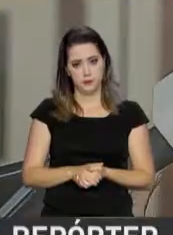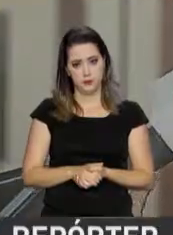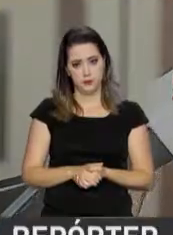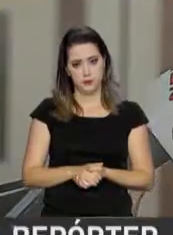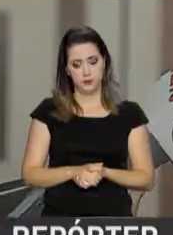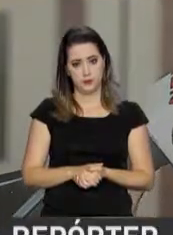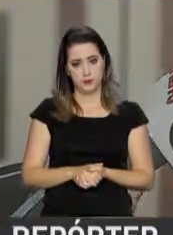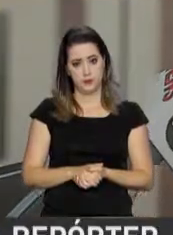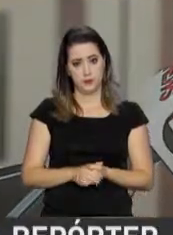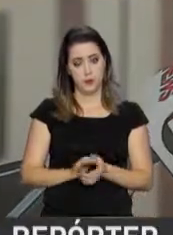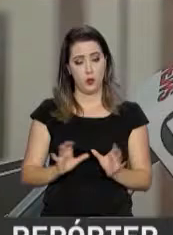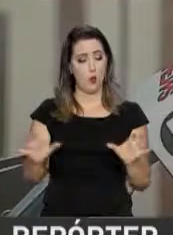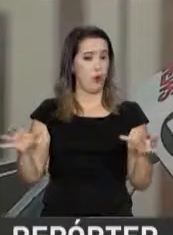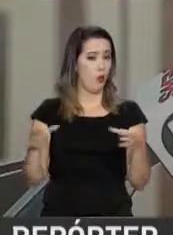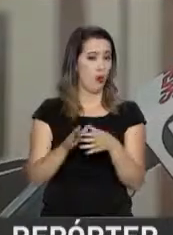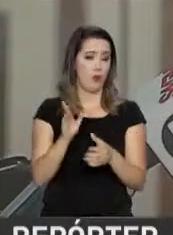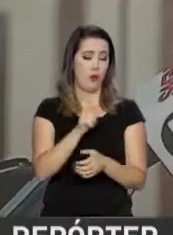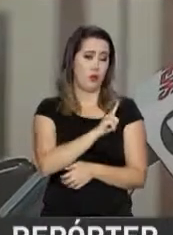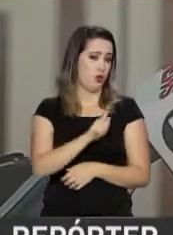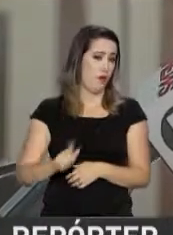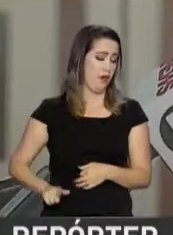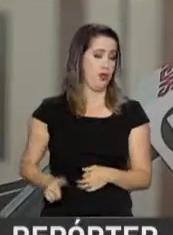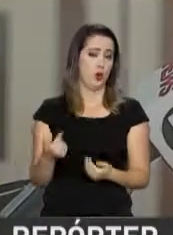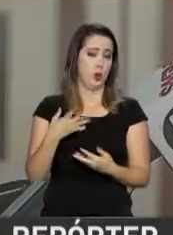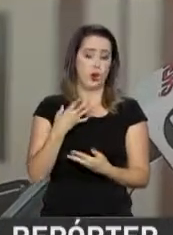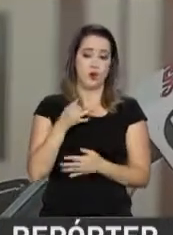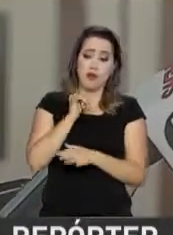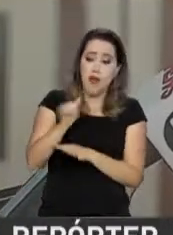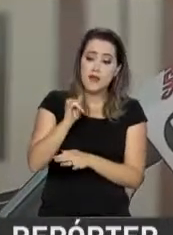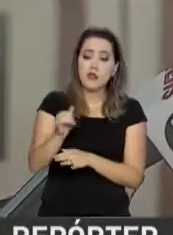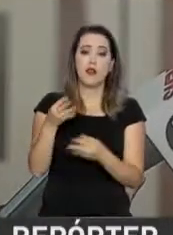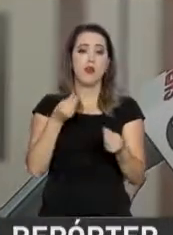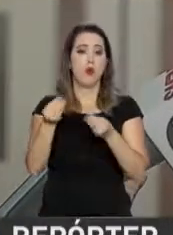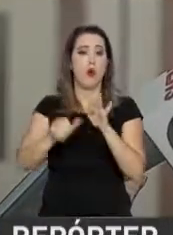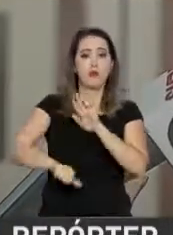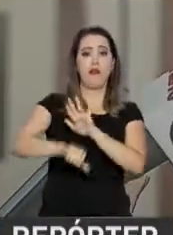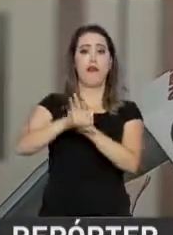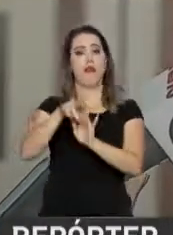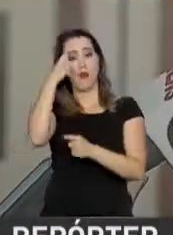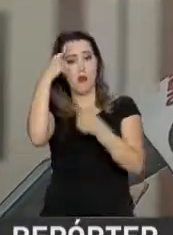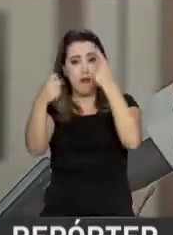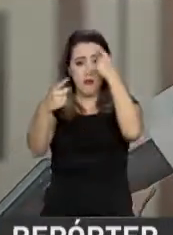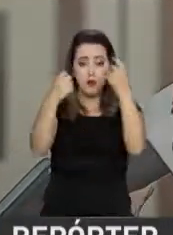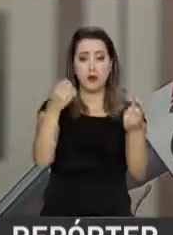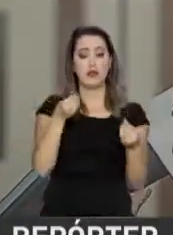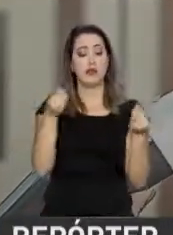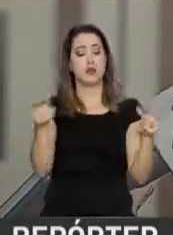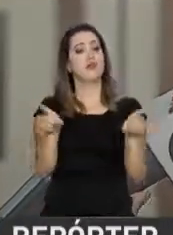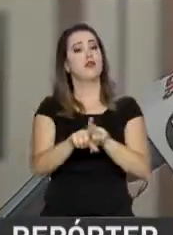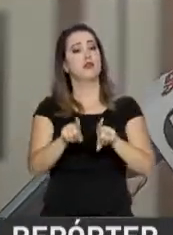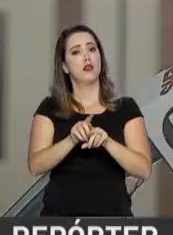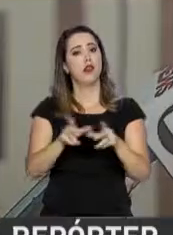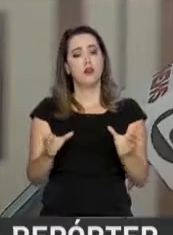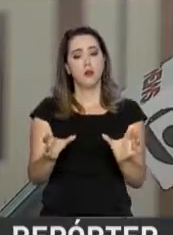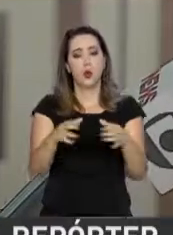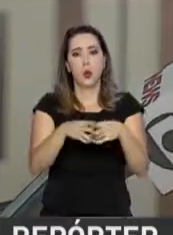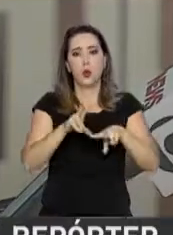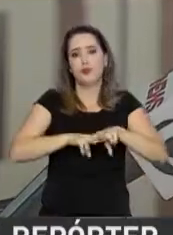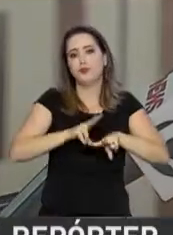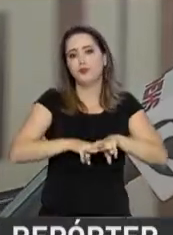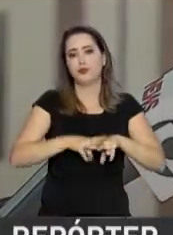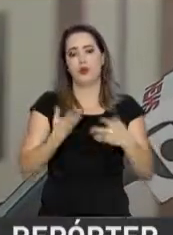boa parte deles não está enviando as informações sobre a criminalidade ea violência e o sistema carcerário sem essas